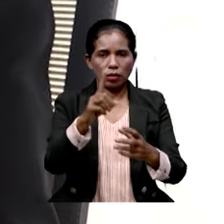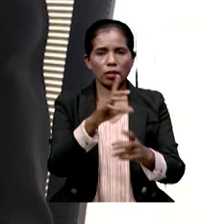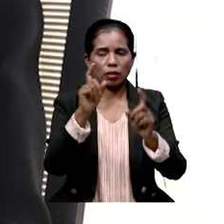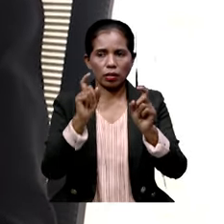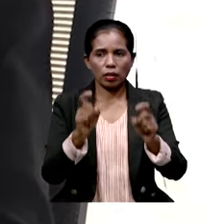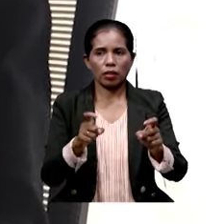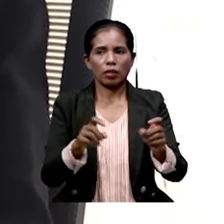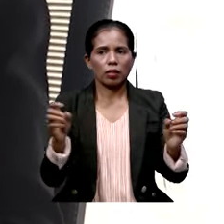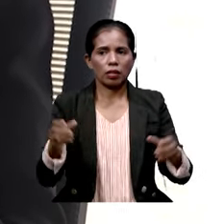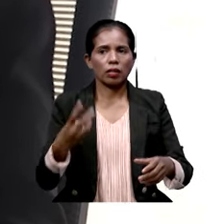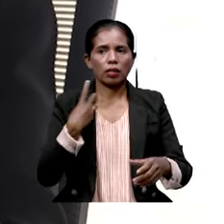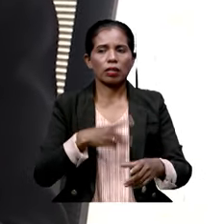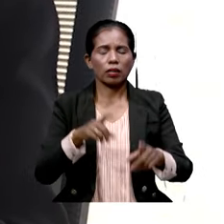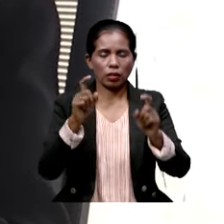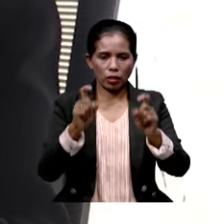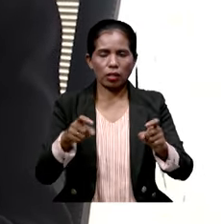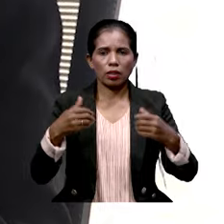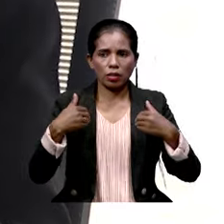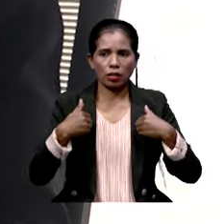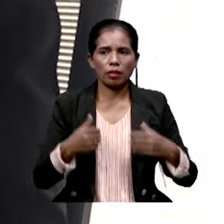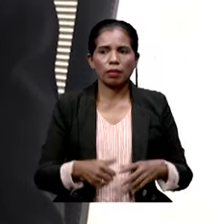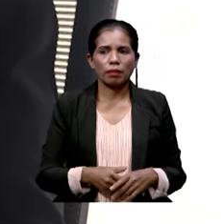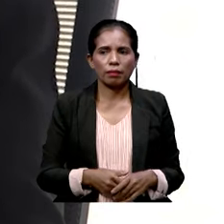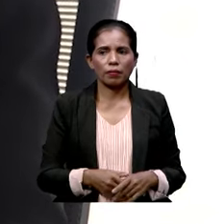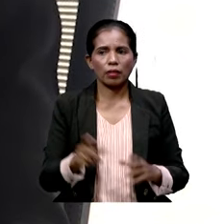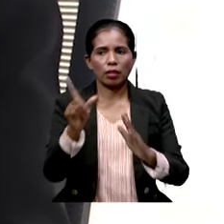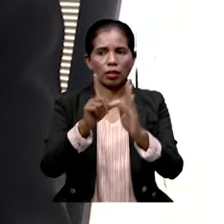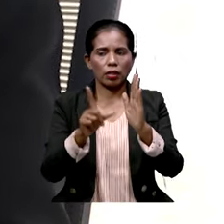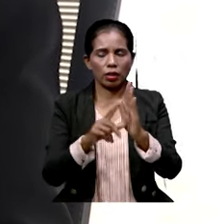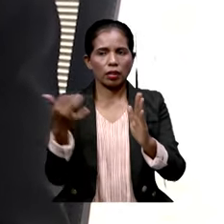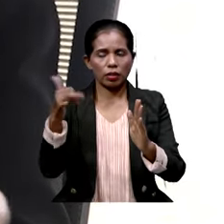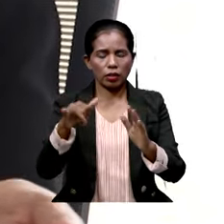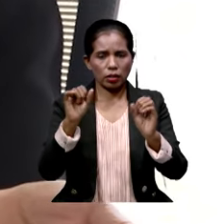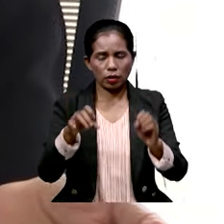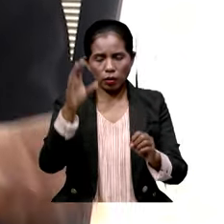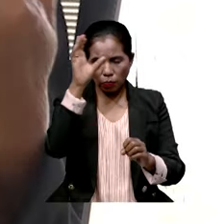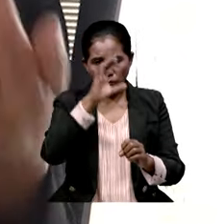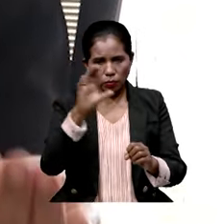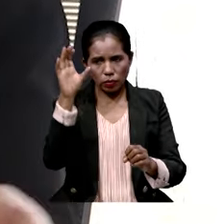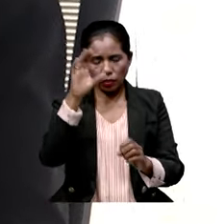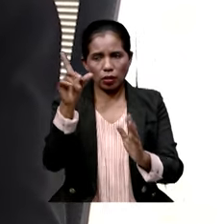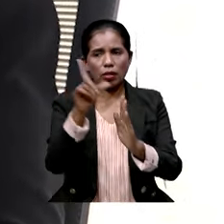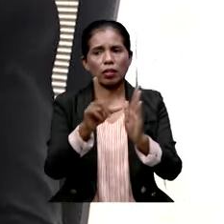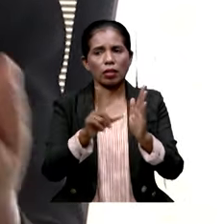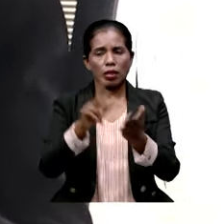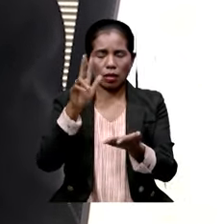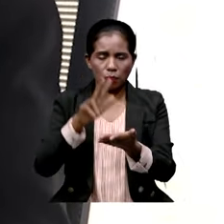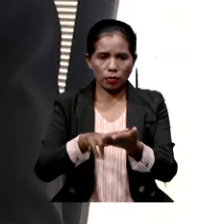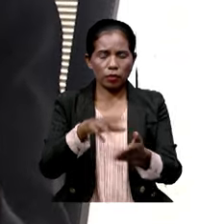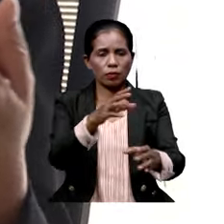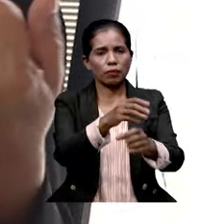lá permite me cita obriga tem que ir. Lei ser uma cita tem que ser buca lei aprova lei tu sai lá e foi